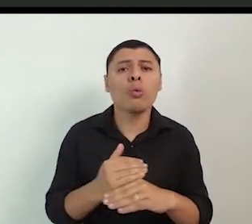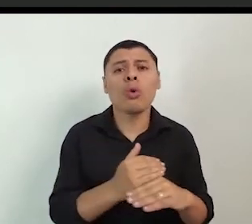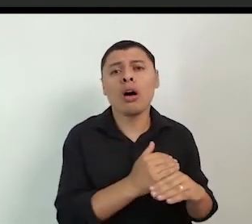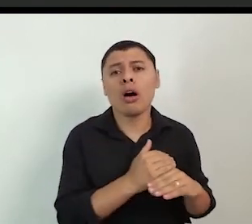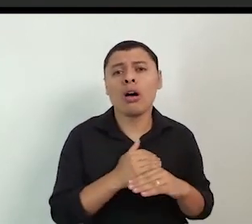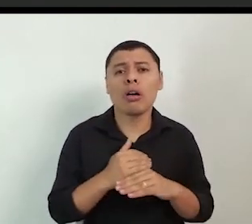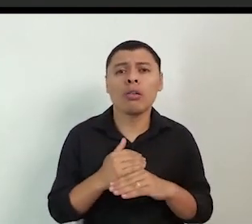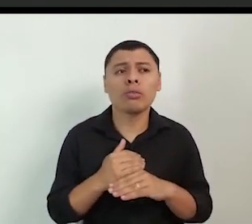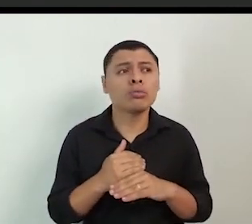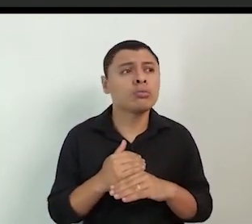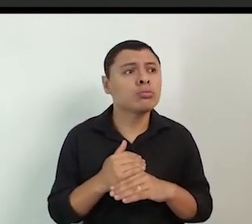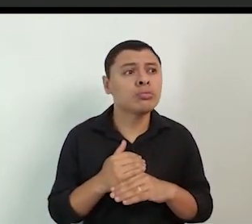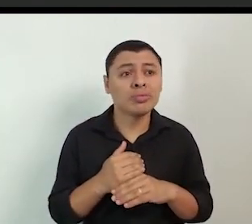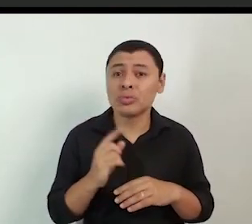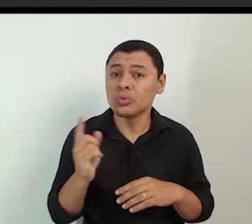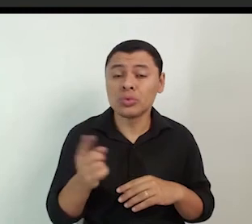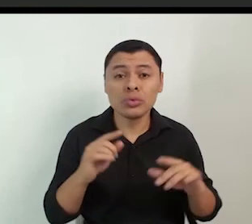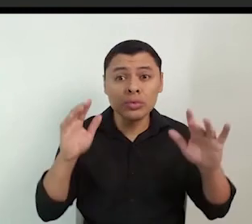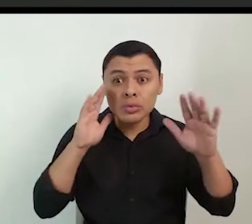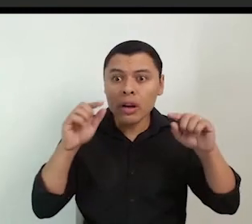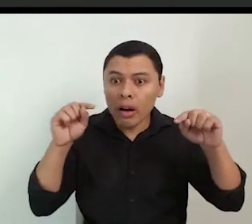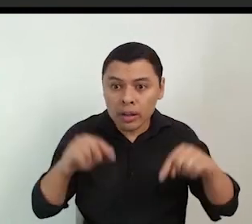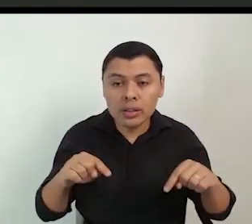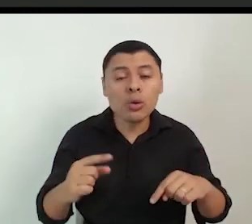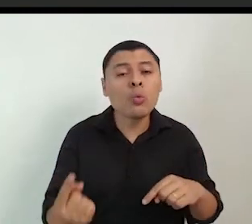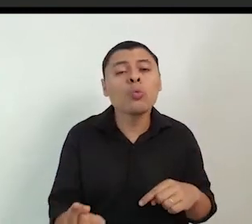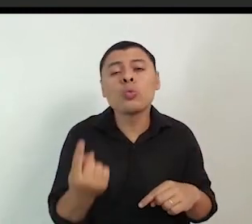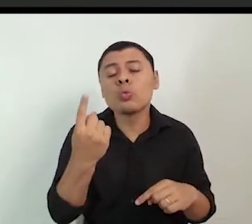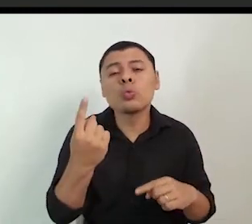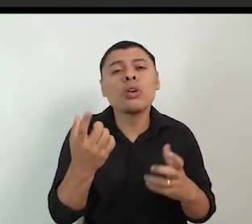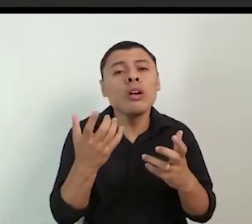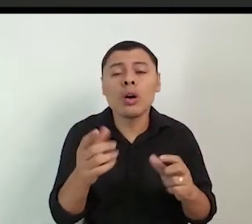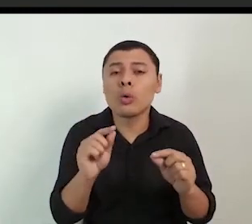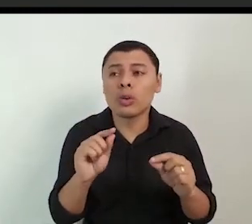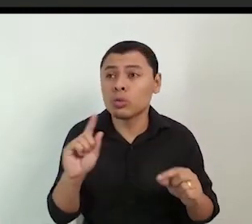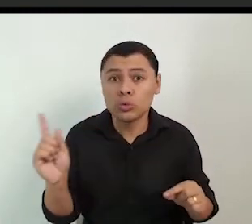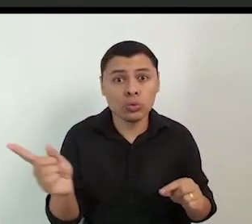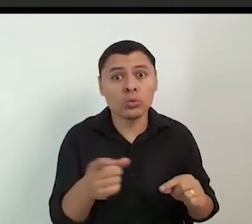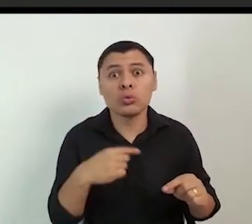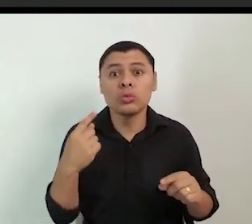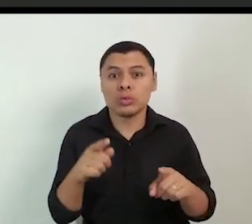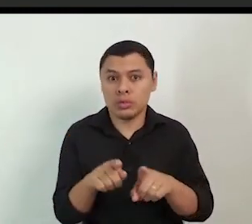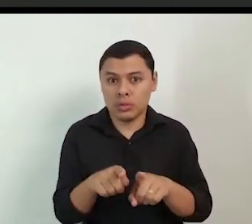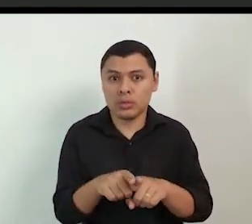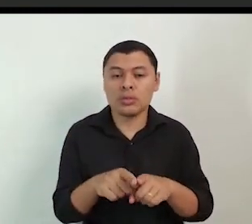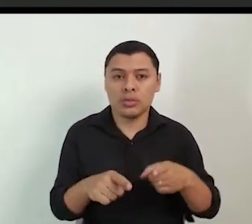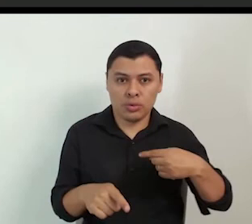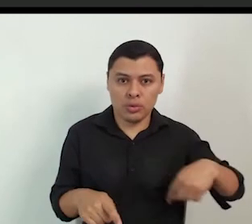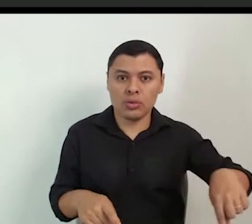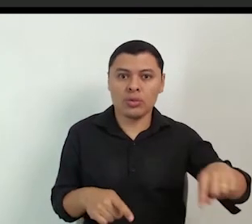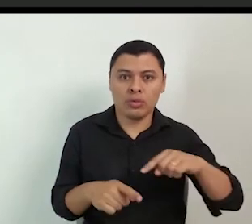com o único propósito de fazer que todos nós, inclusive nós que estamos